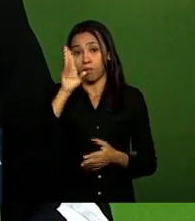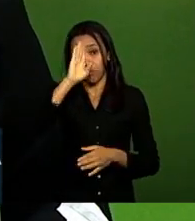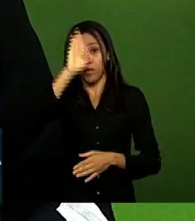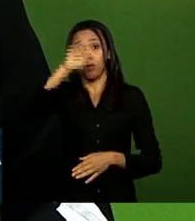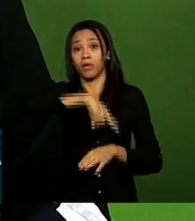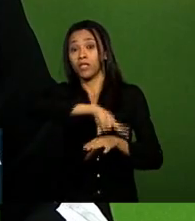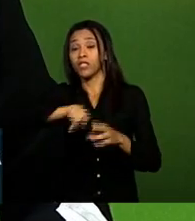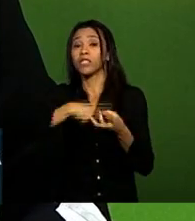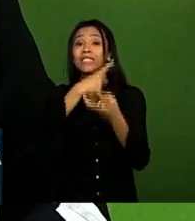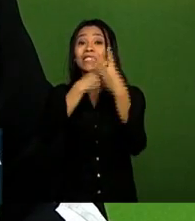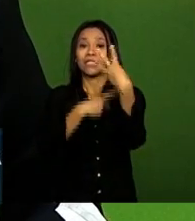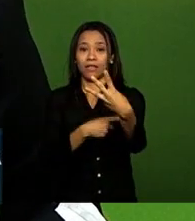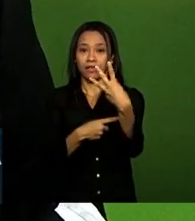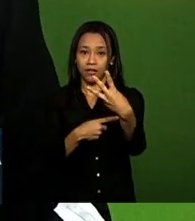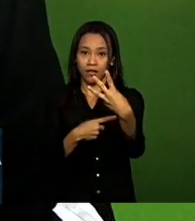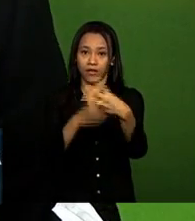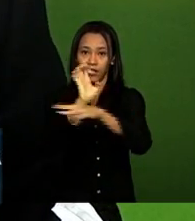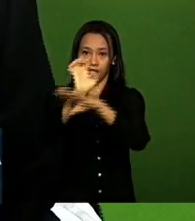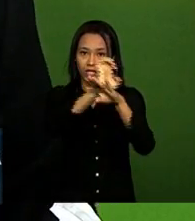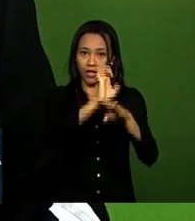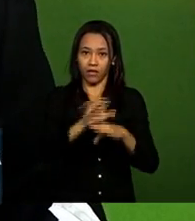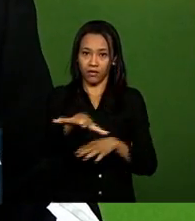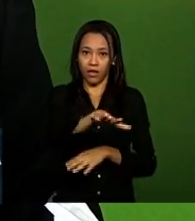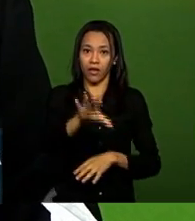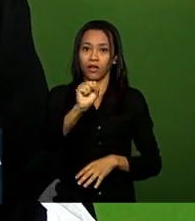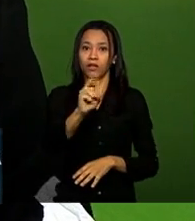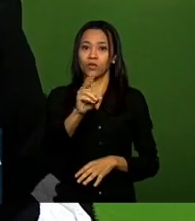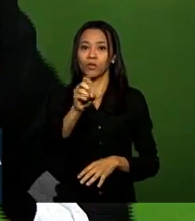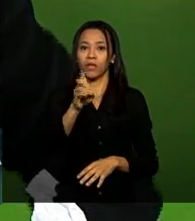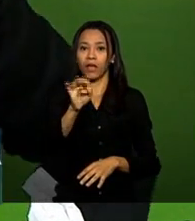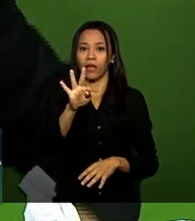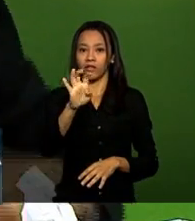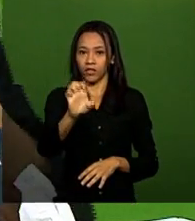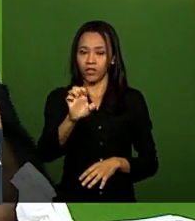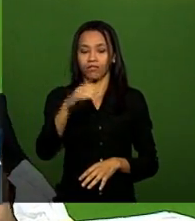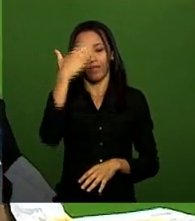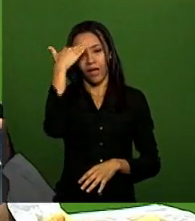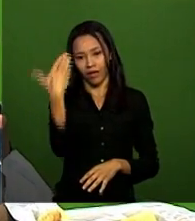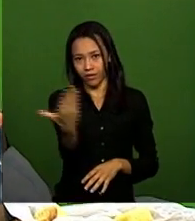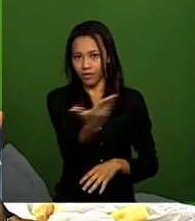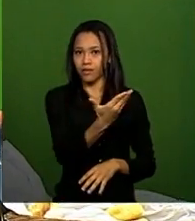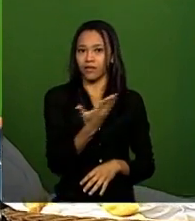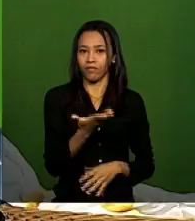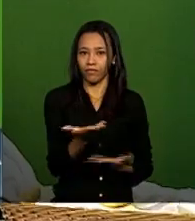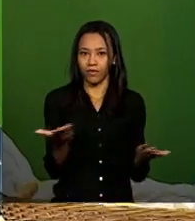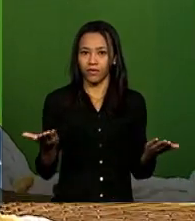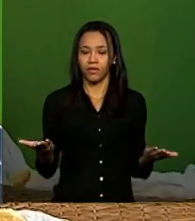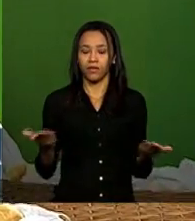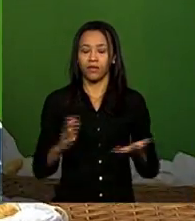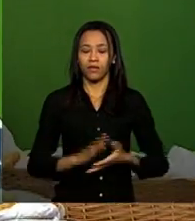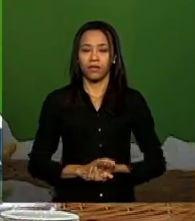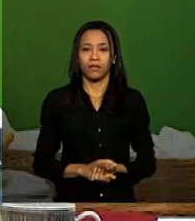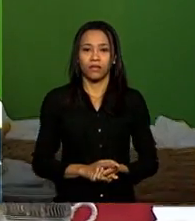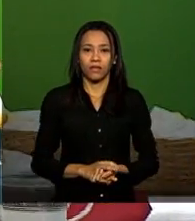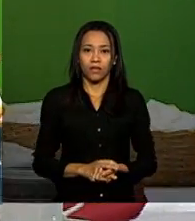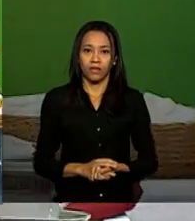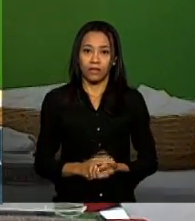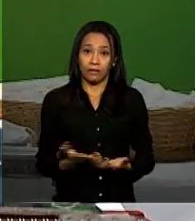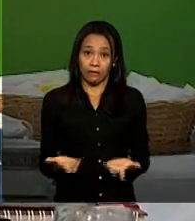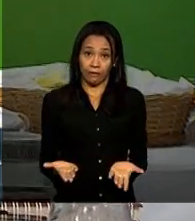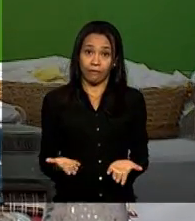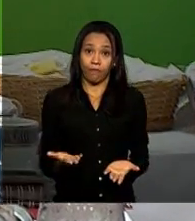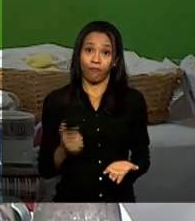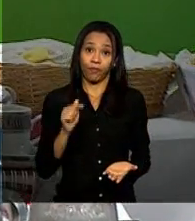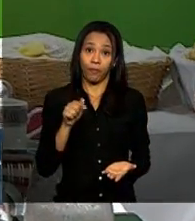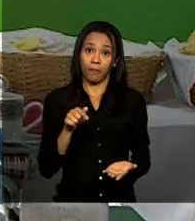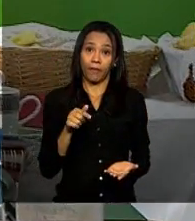região Sudeste do nosso país gente eu queria agradecer muito vocês nós só começamos tá E então isso aqui não é